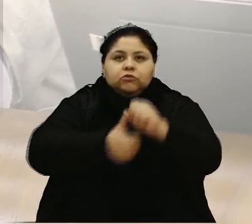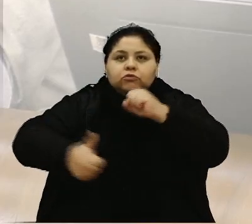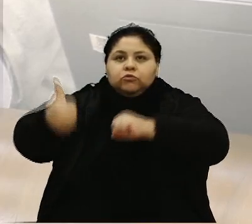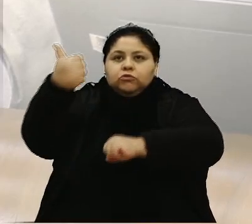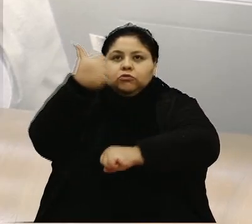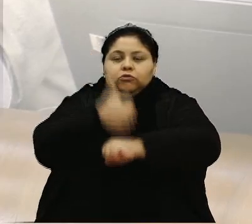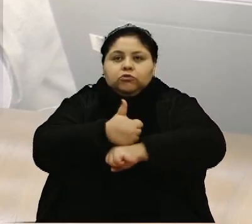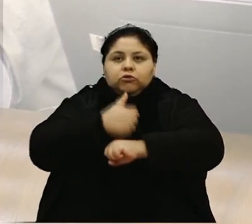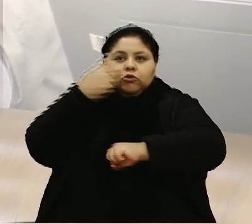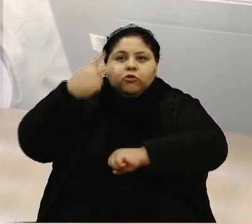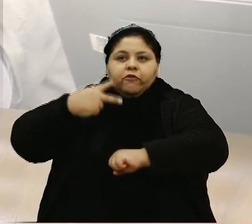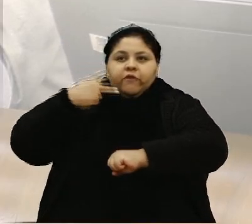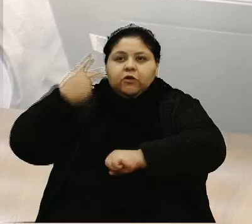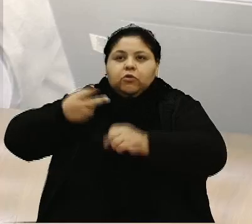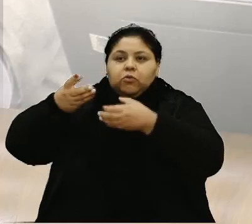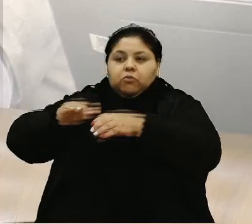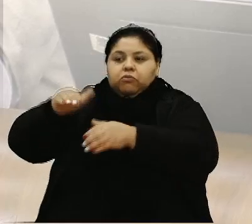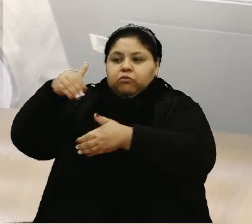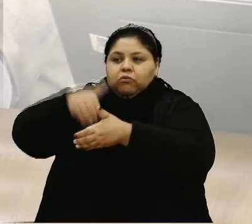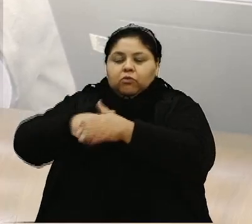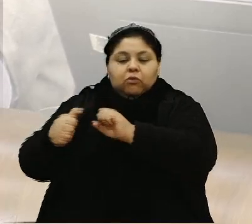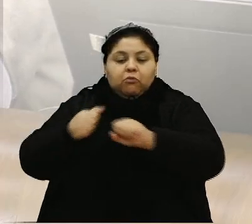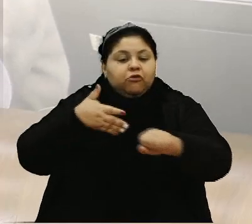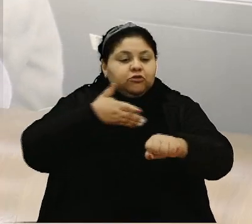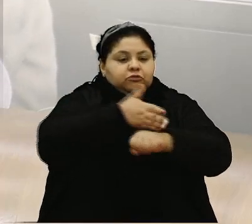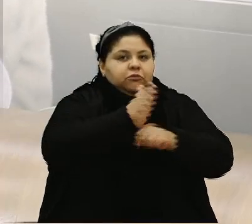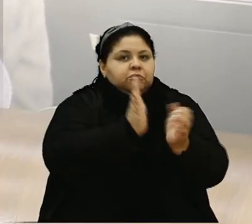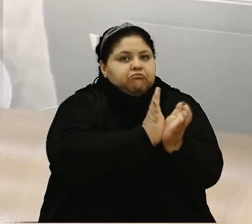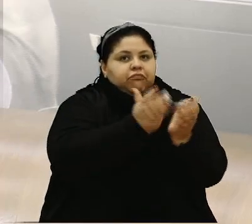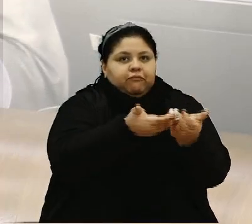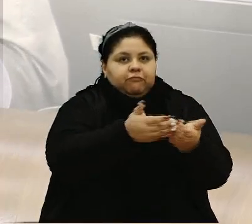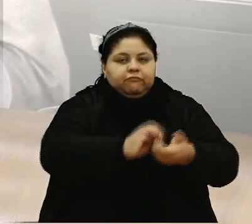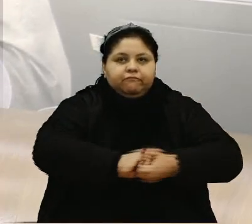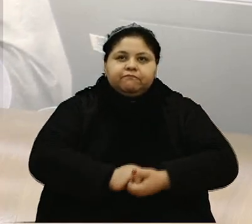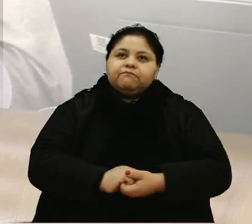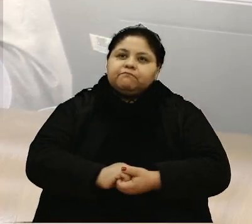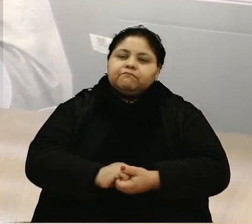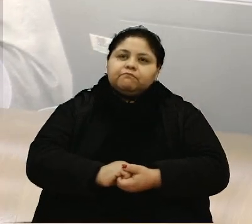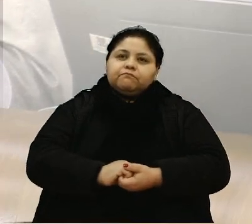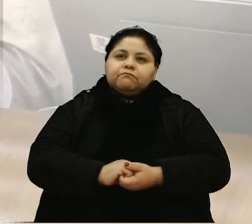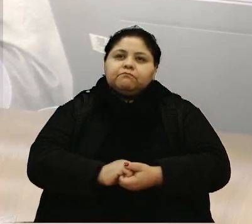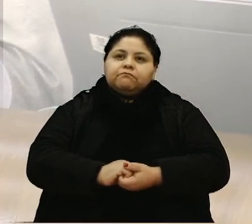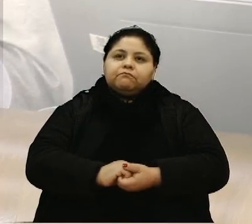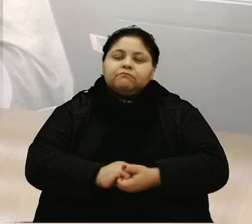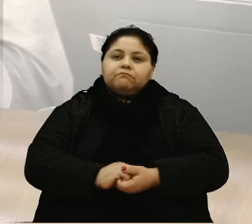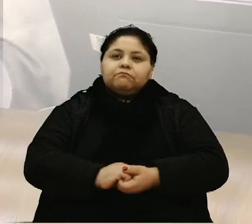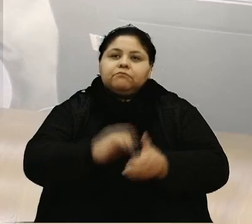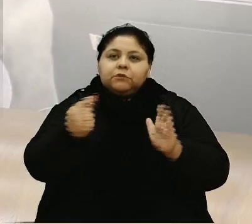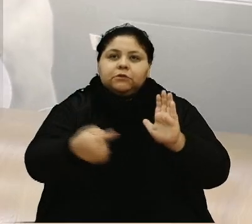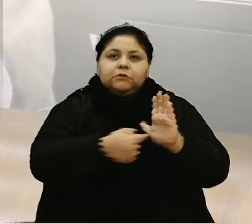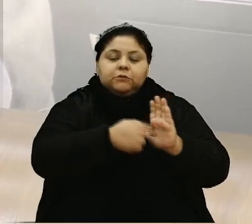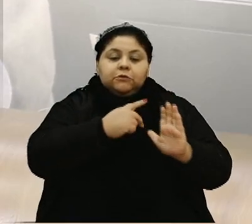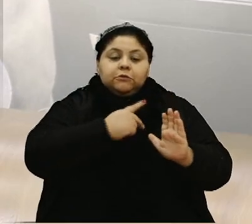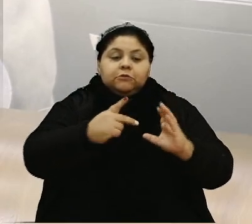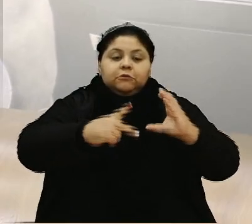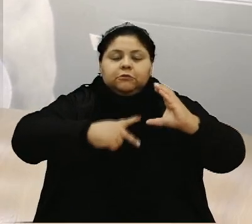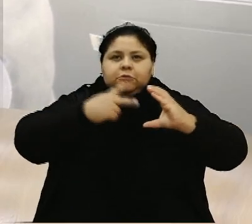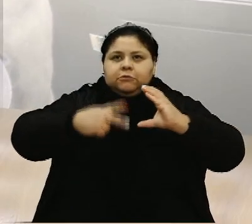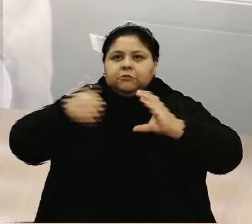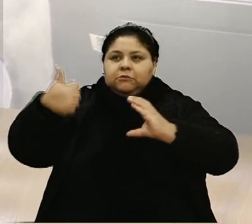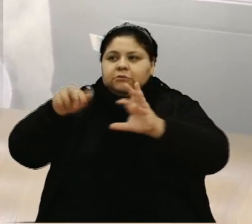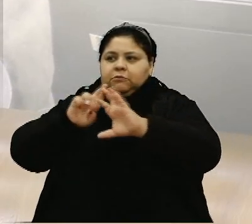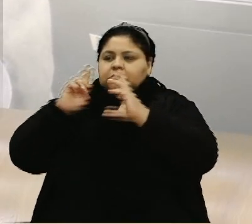de votar, o qual não poderá integrar a comissão processante. Inciso 2º. De posse da denúncia, o presidente da Câmara, na primeira